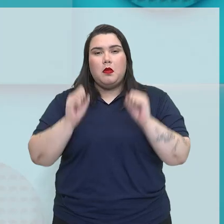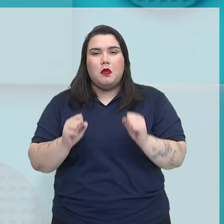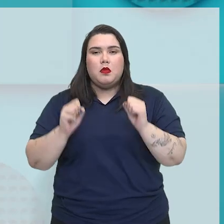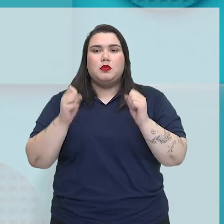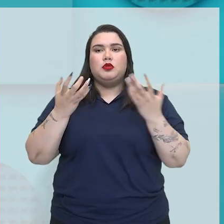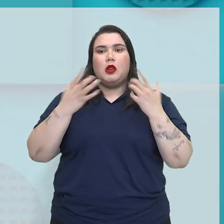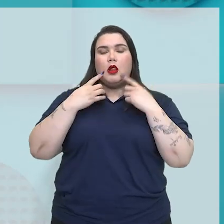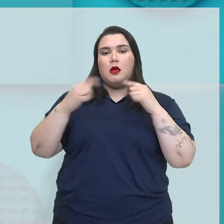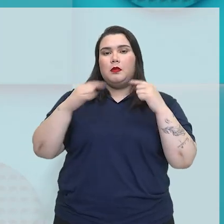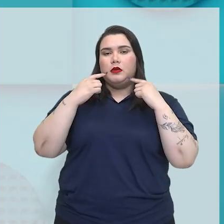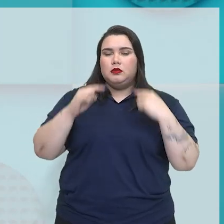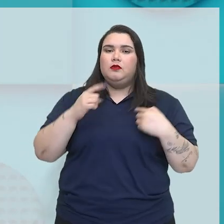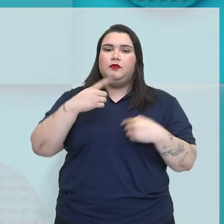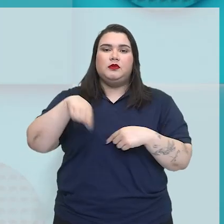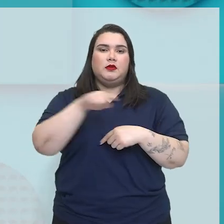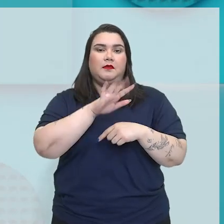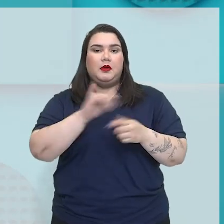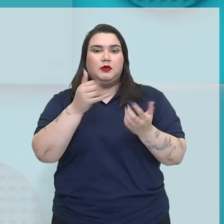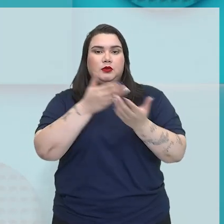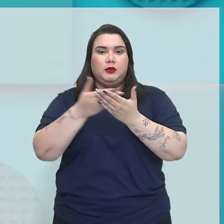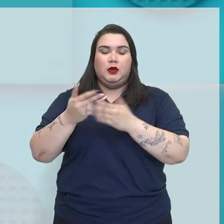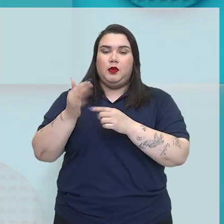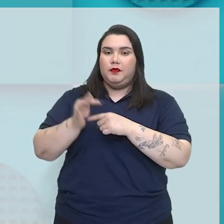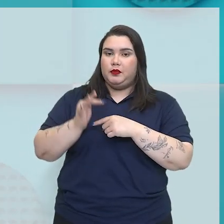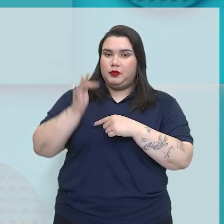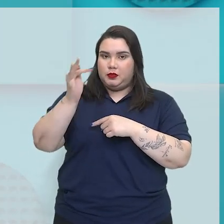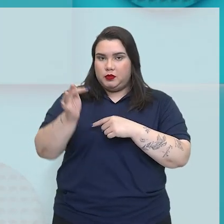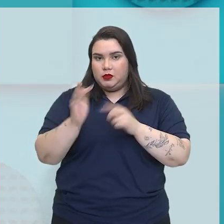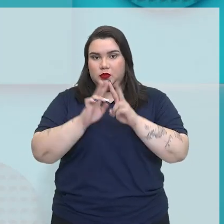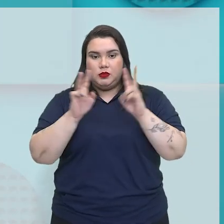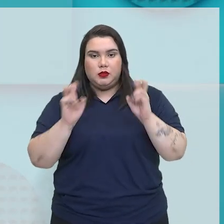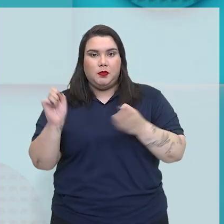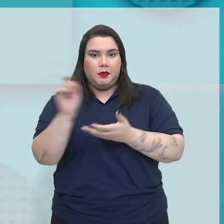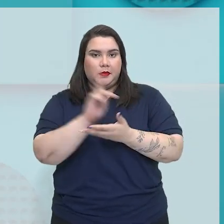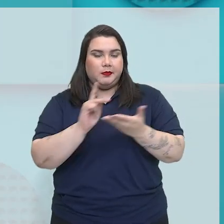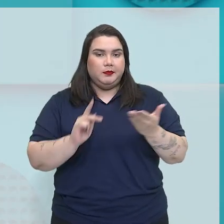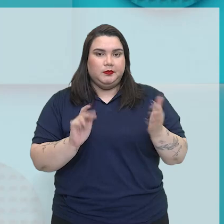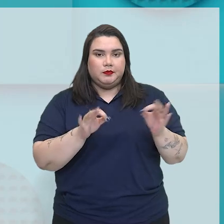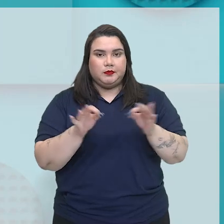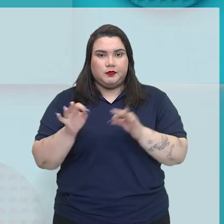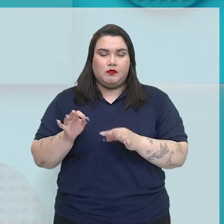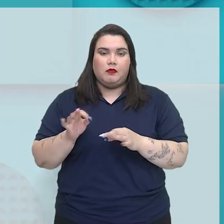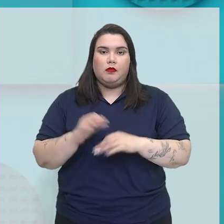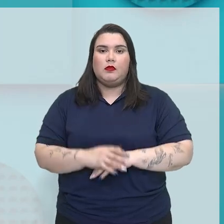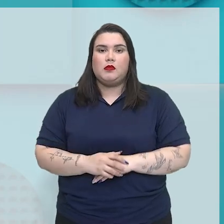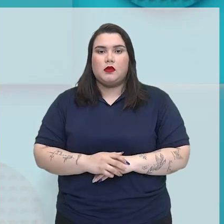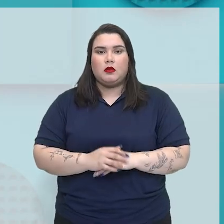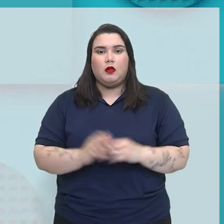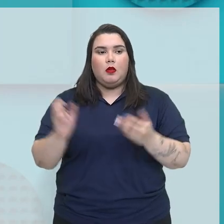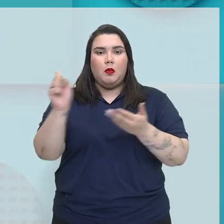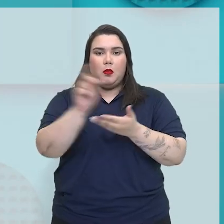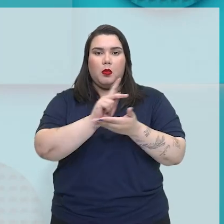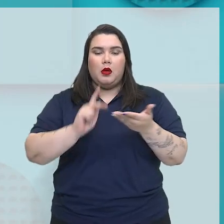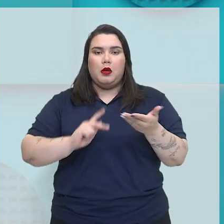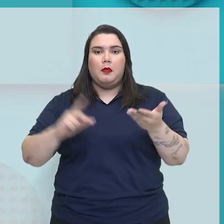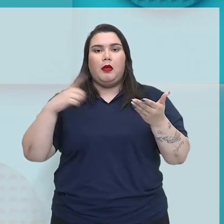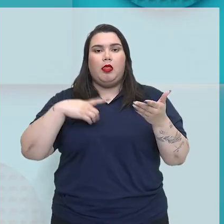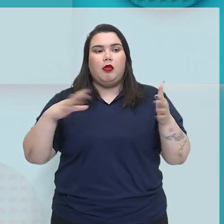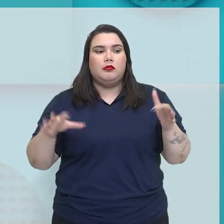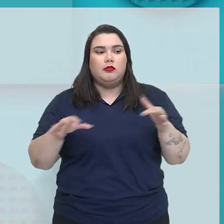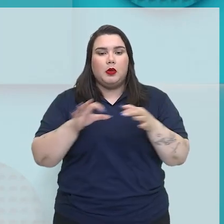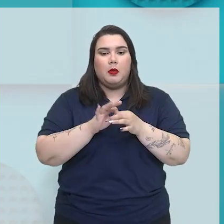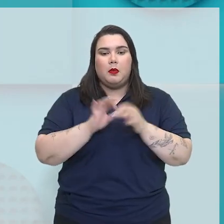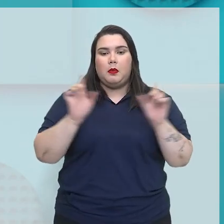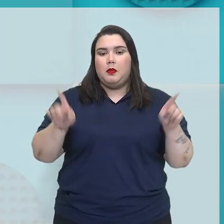estudar lá na frente, daqui a alguns anos, sobre poema, tá? Então, o poema ele tem uma certa